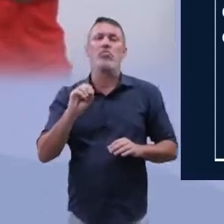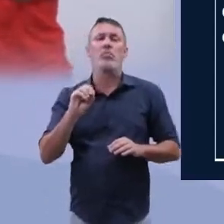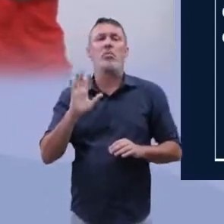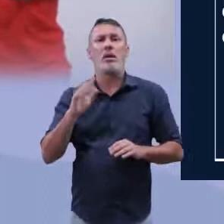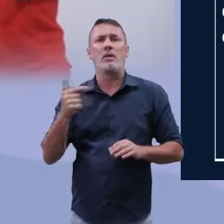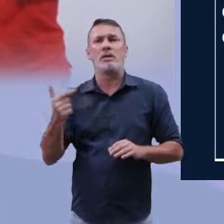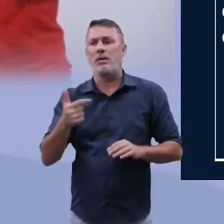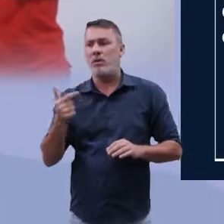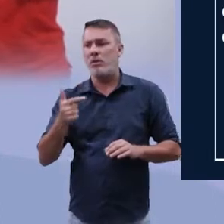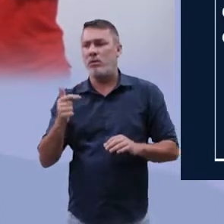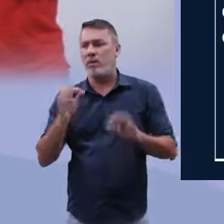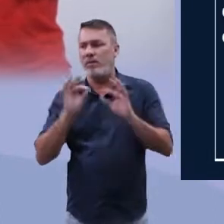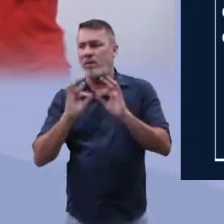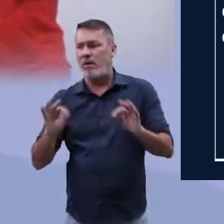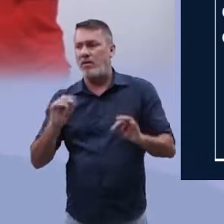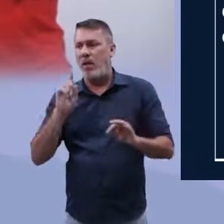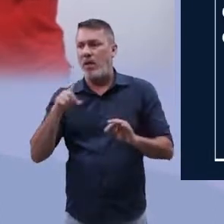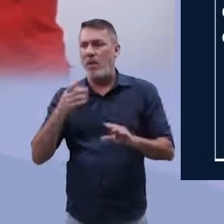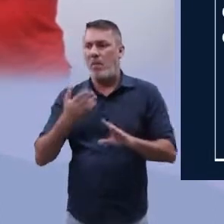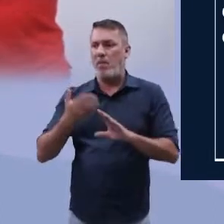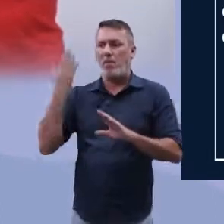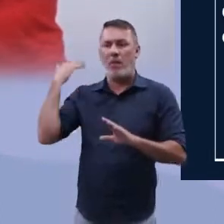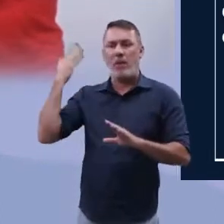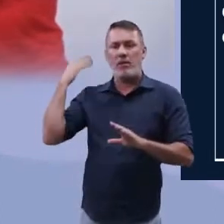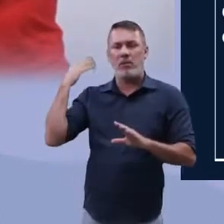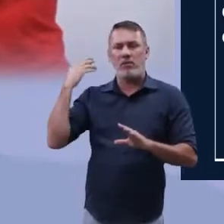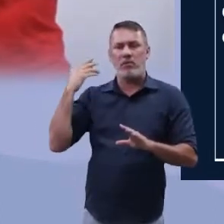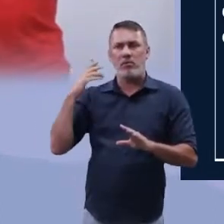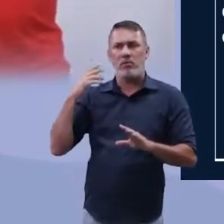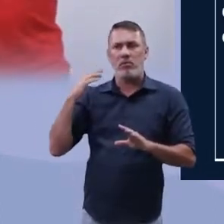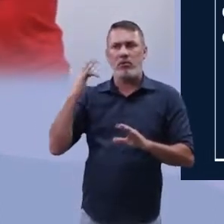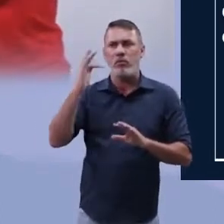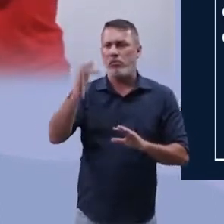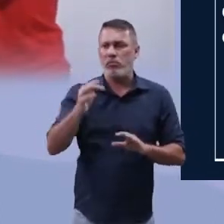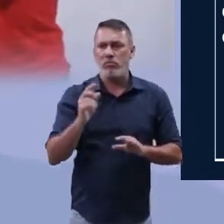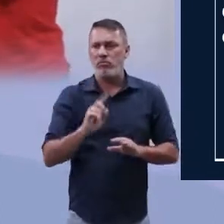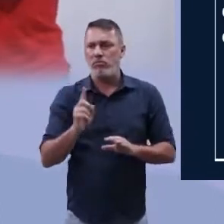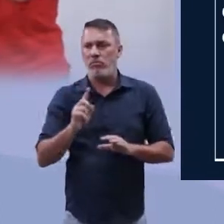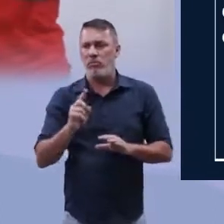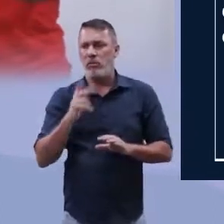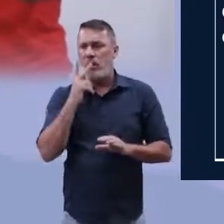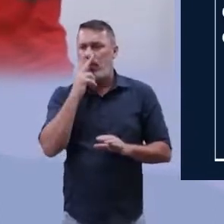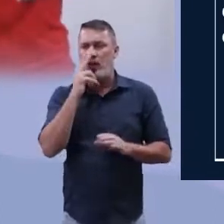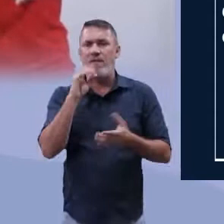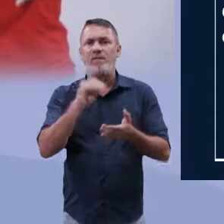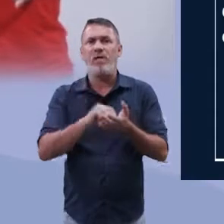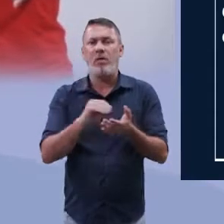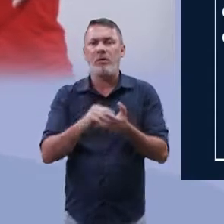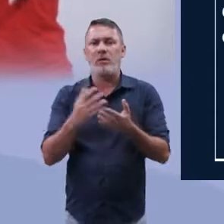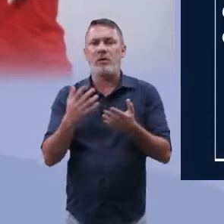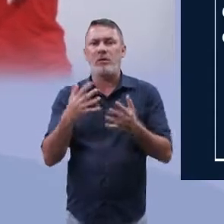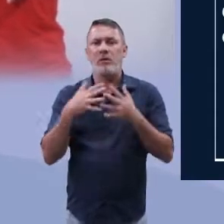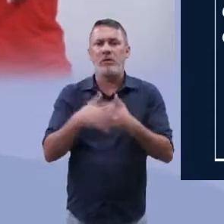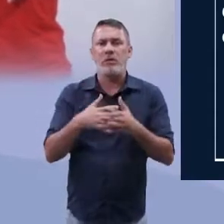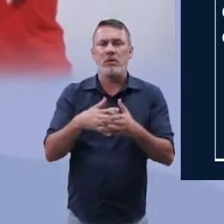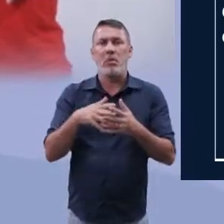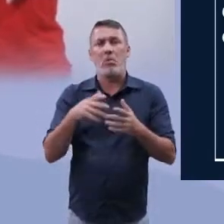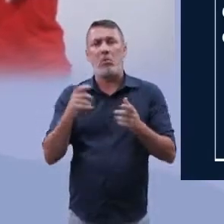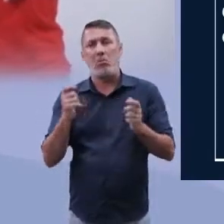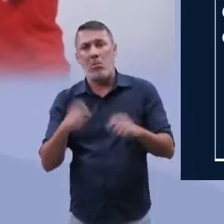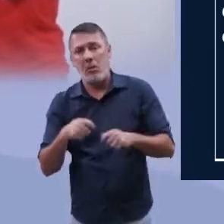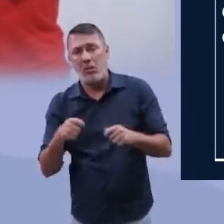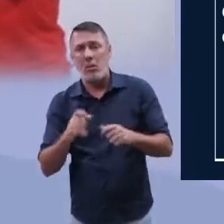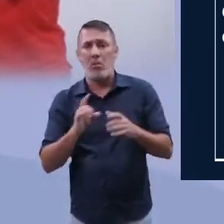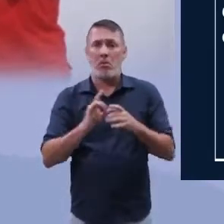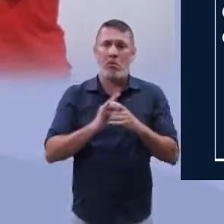segunda opção, o had come ali, está no passado. Could come deixa em aberto a